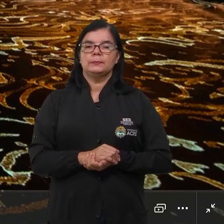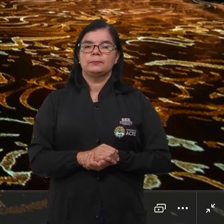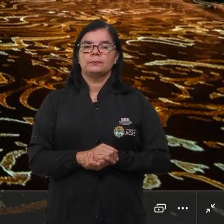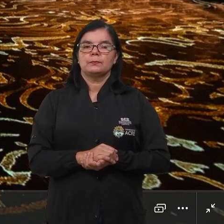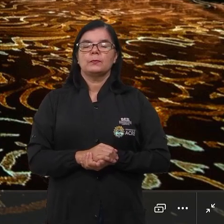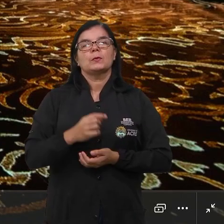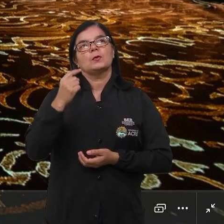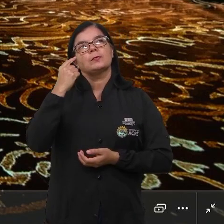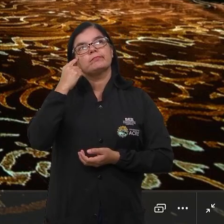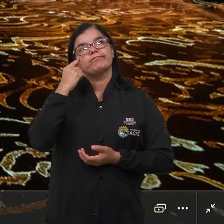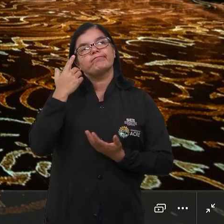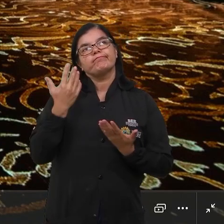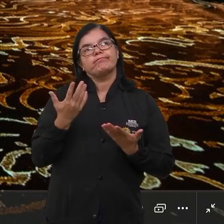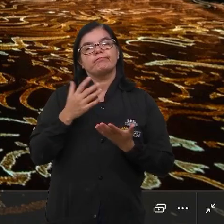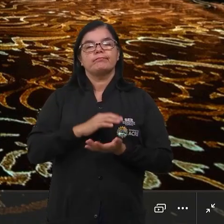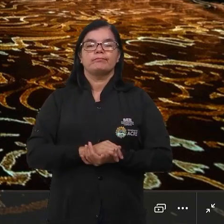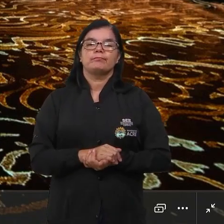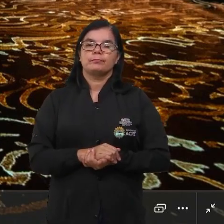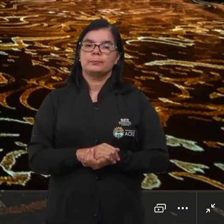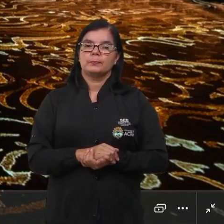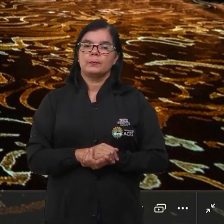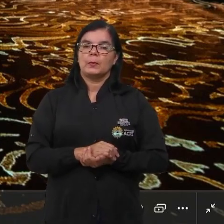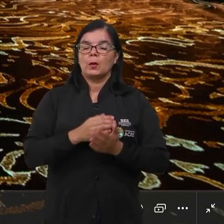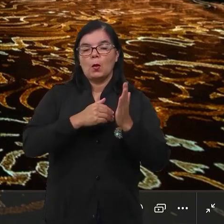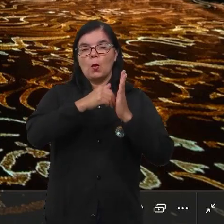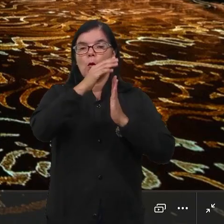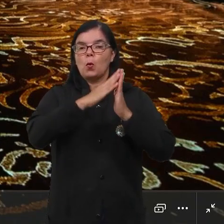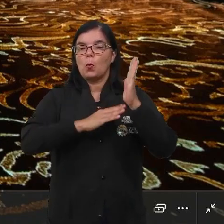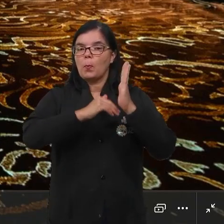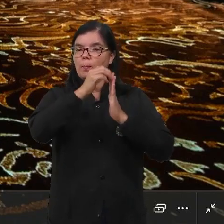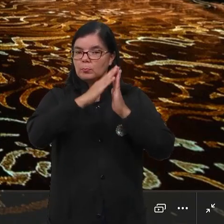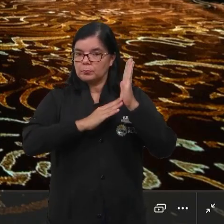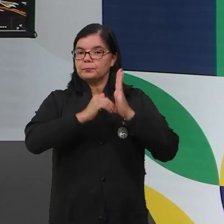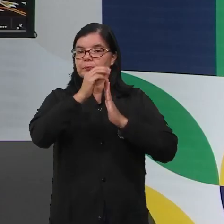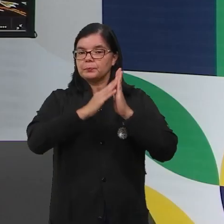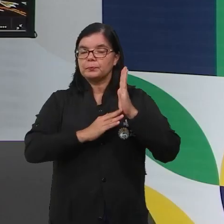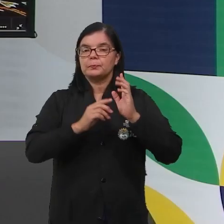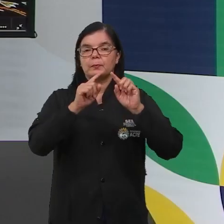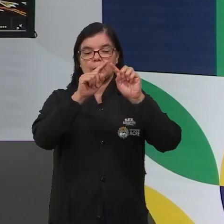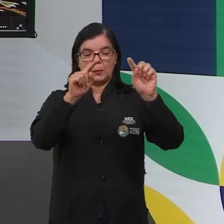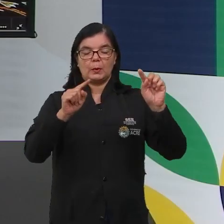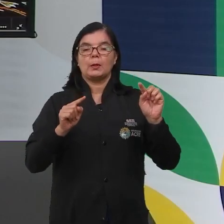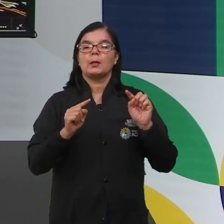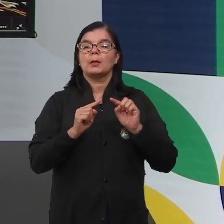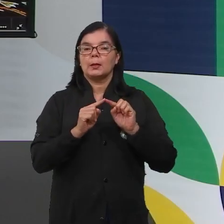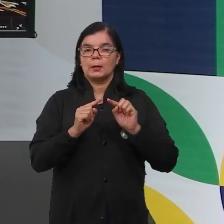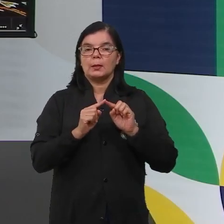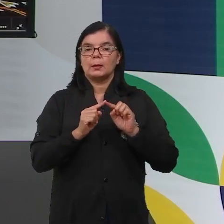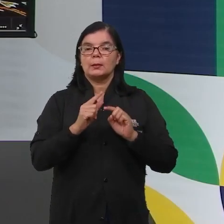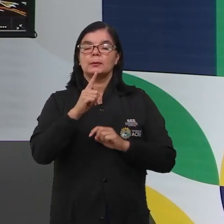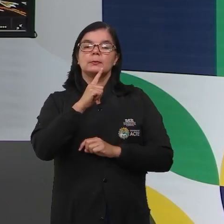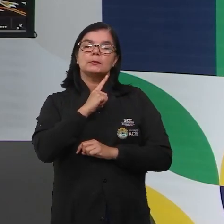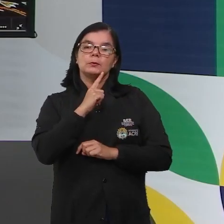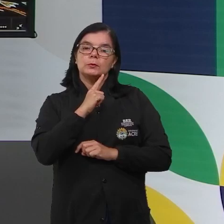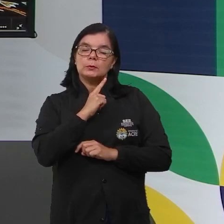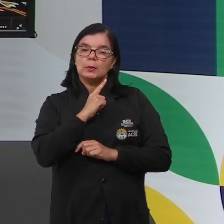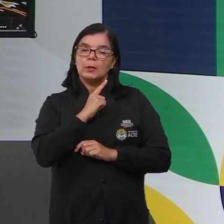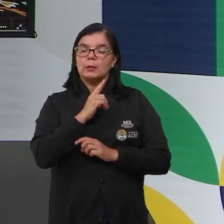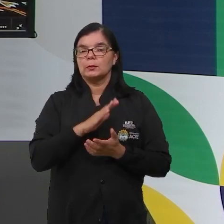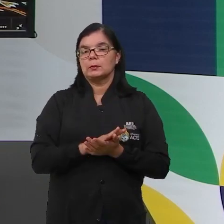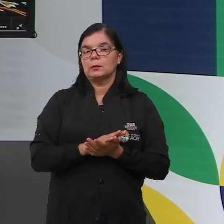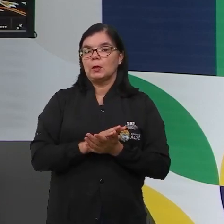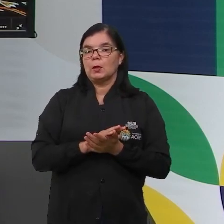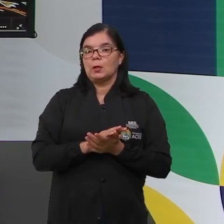vamos supor aqui que seja uma pintura em tela, né? E que essa pintura em tela, ela tem aí uma dimensão